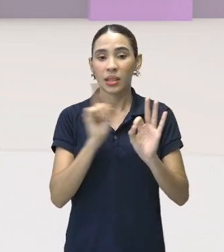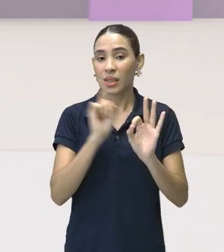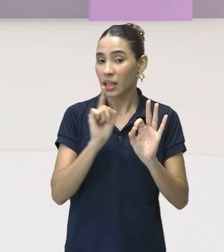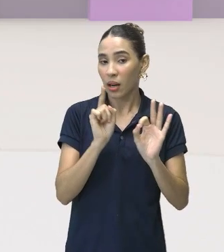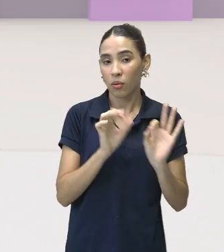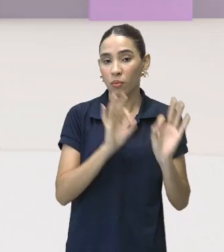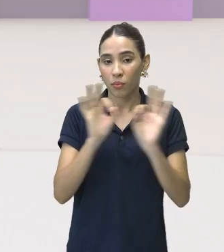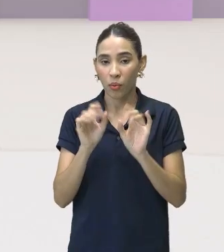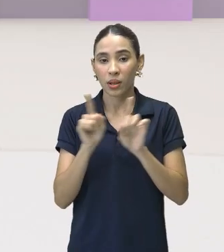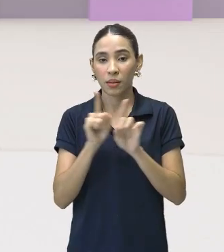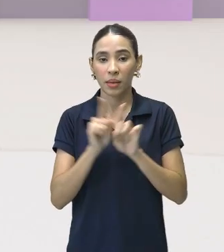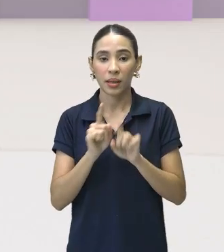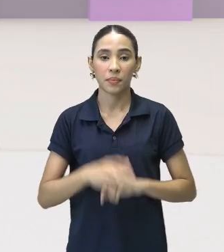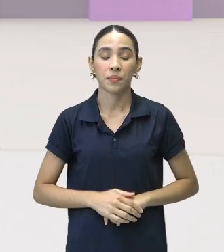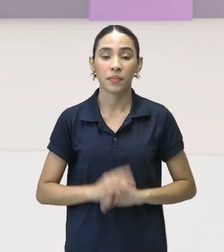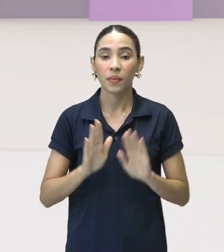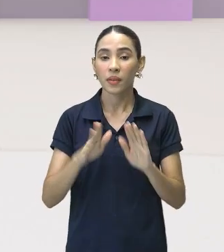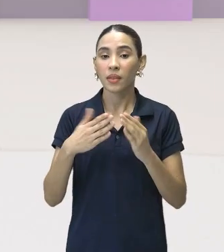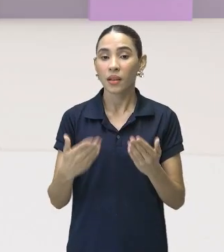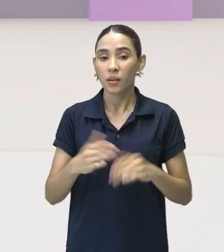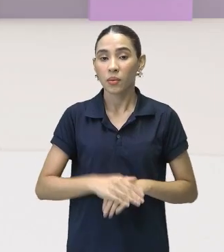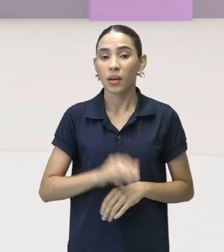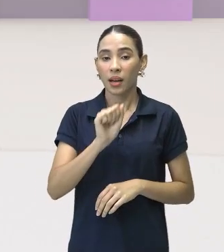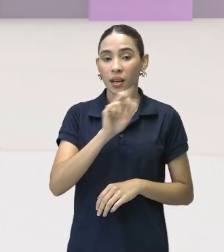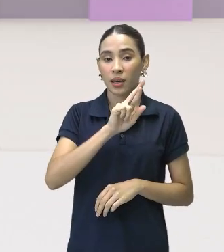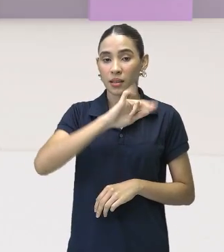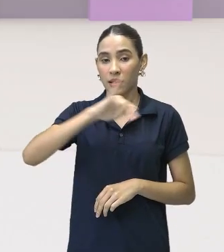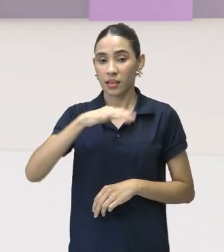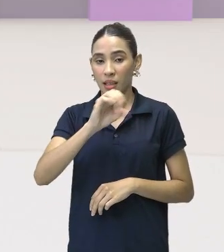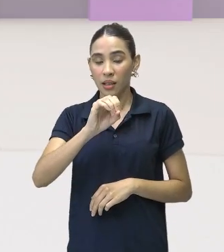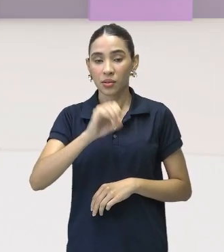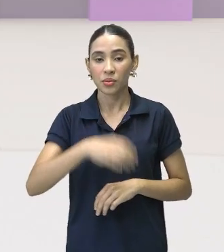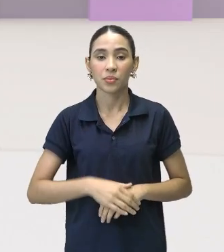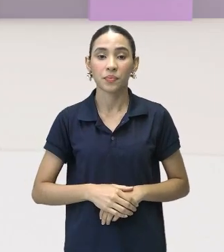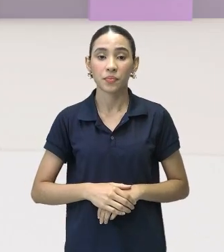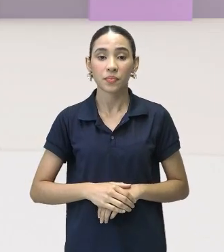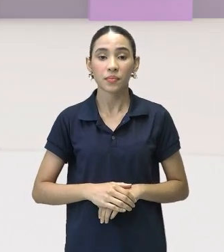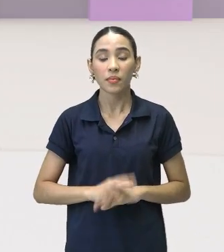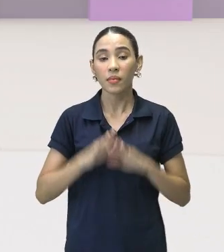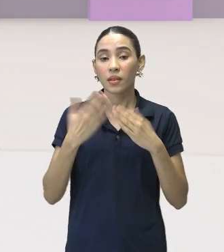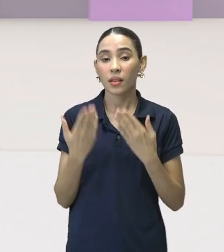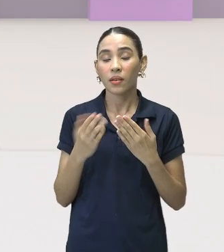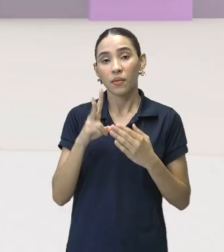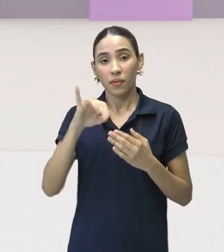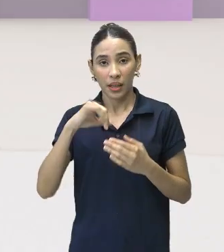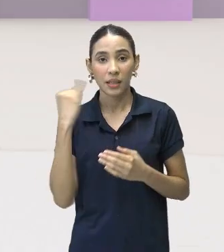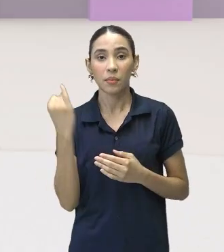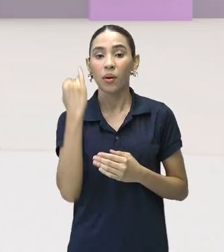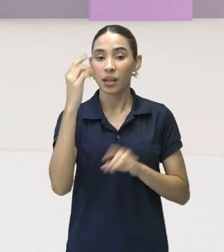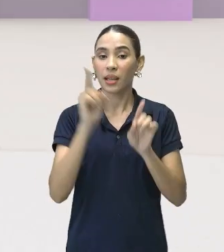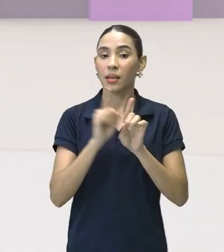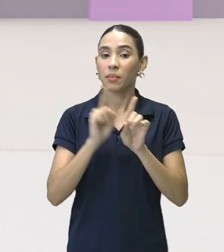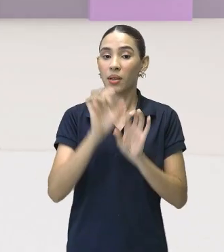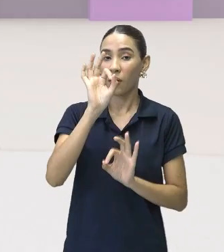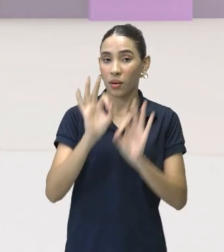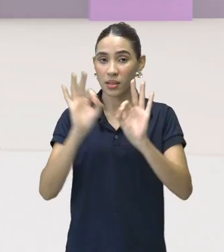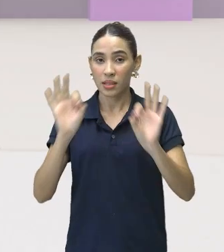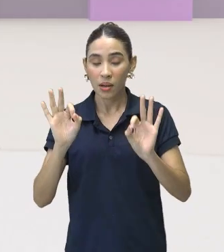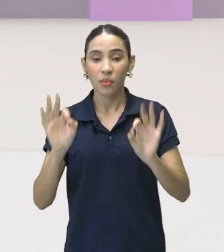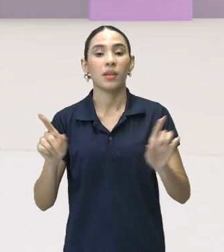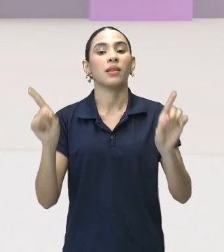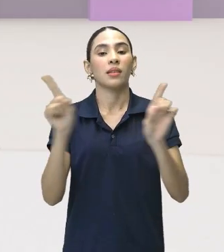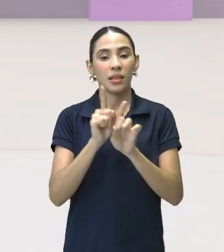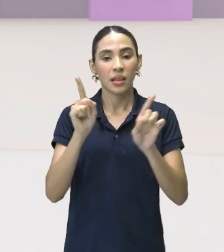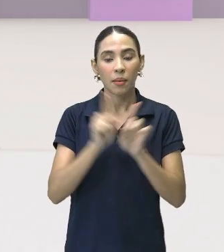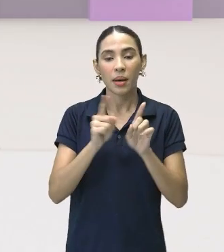não importa. Então, o arranjo, para a gente vai importar a ordem e também